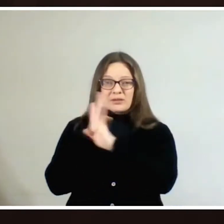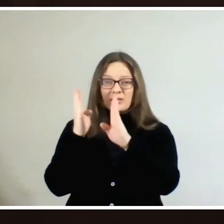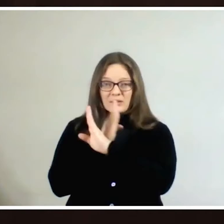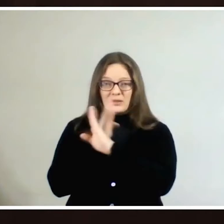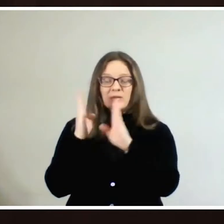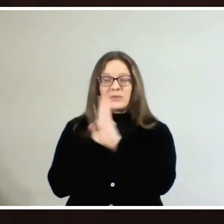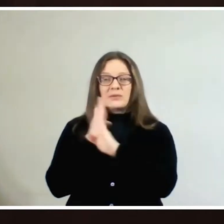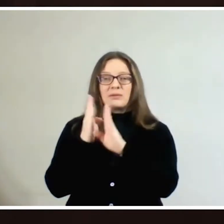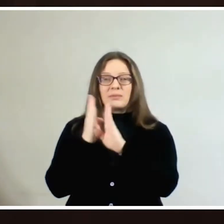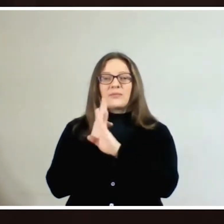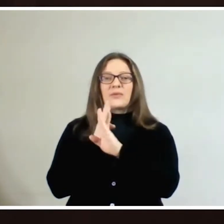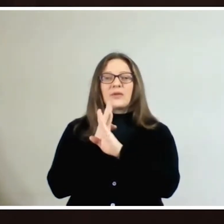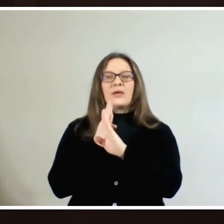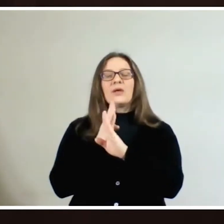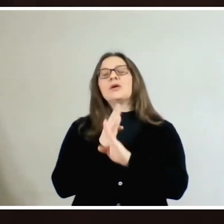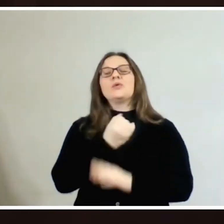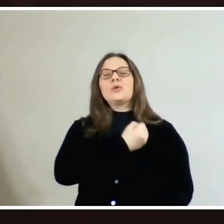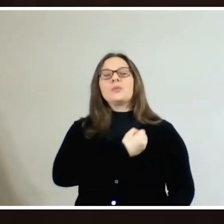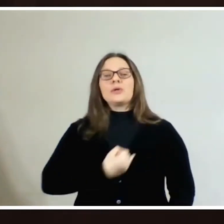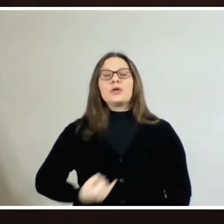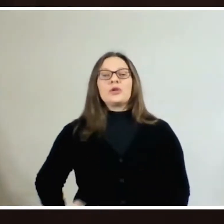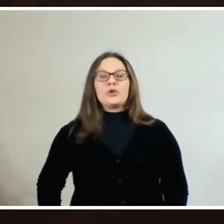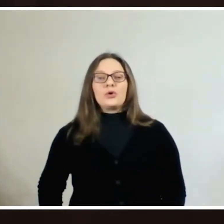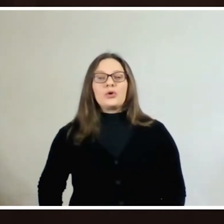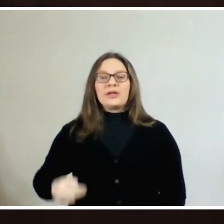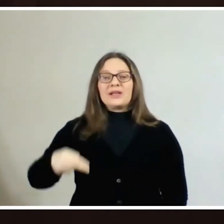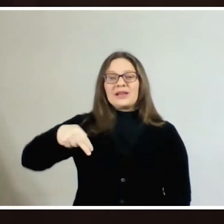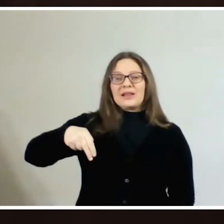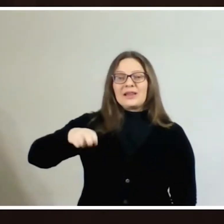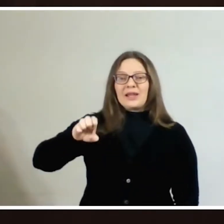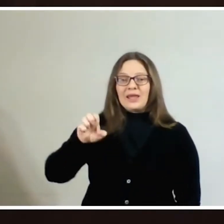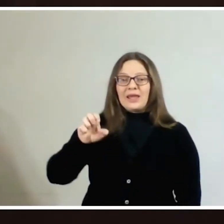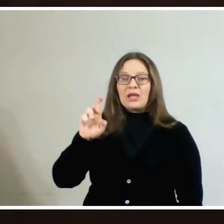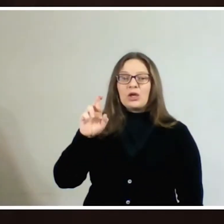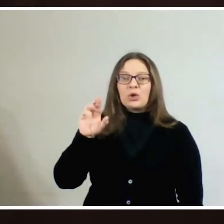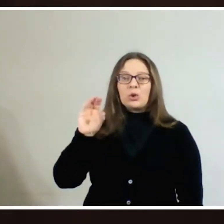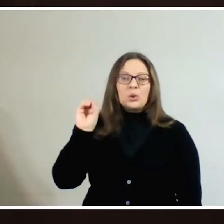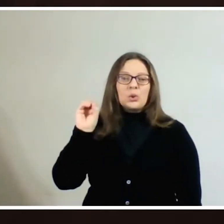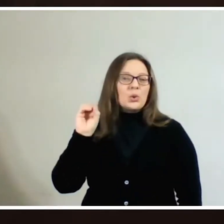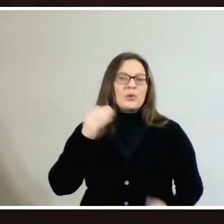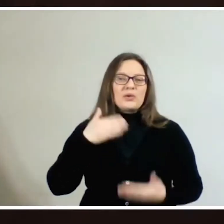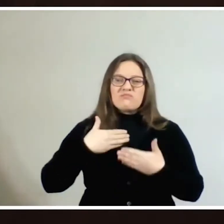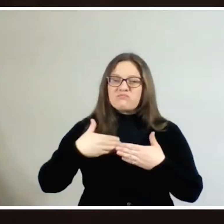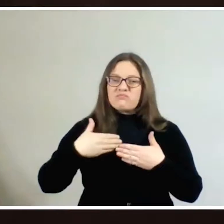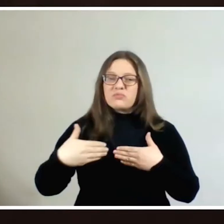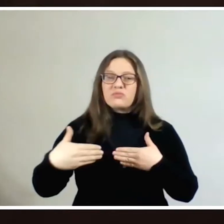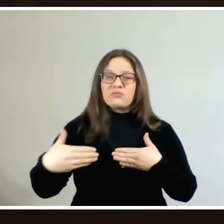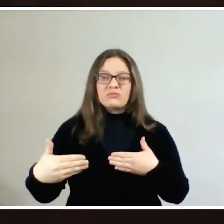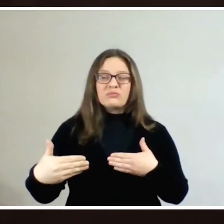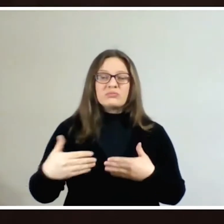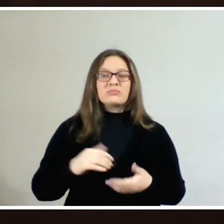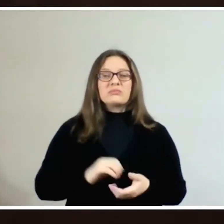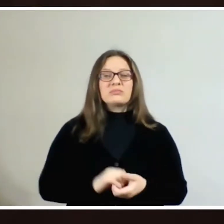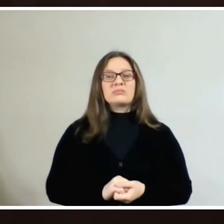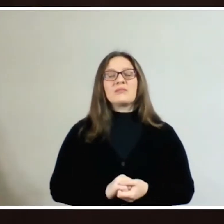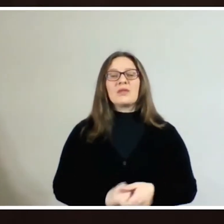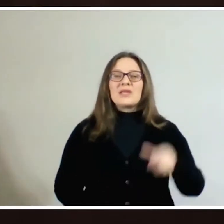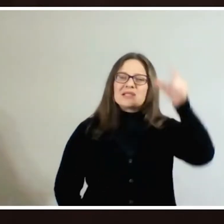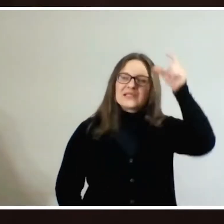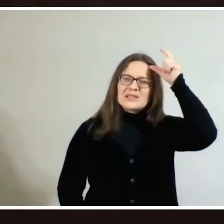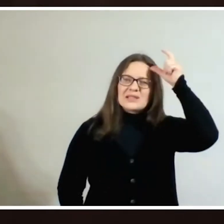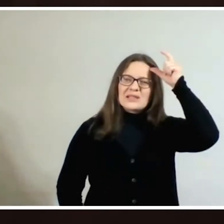imperador Domiciano, e assim por diante. E essas perseguições, Satanás